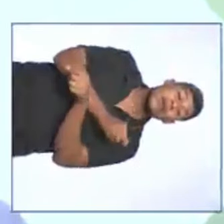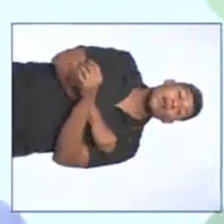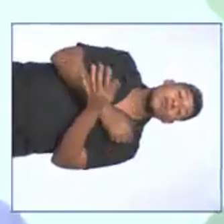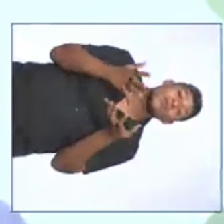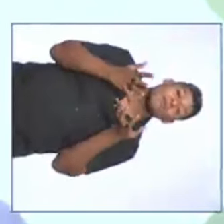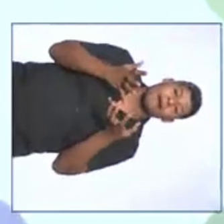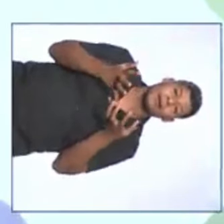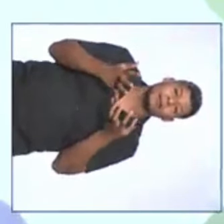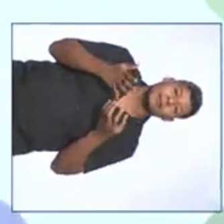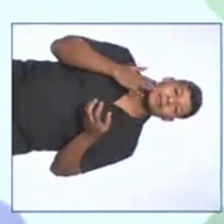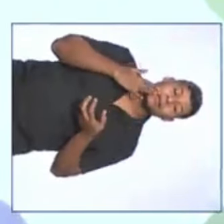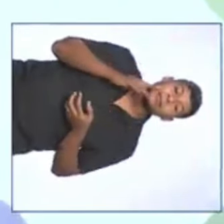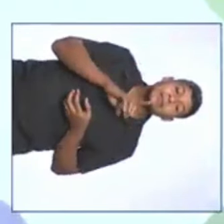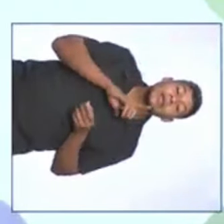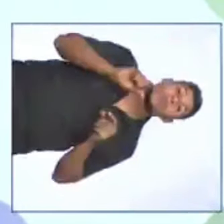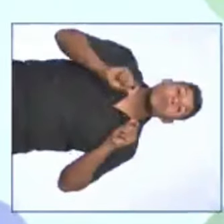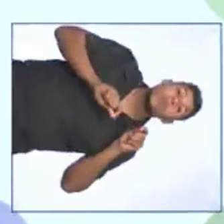Então aqui a gente tem